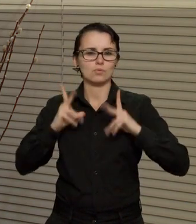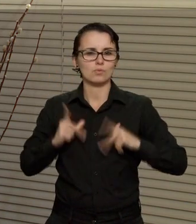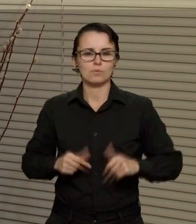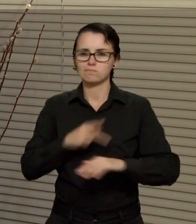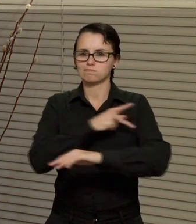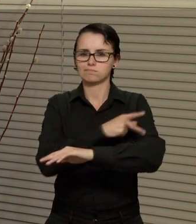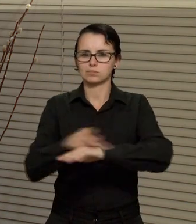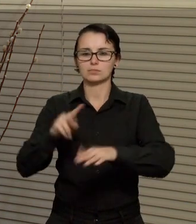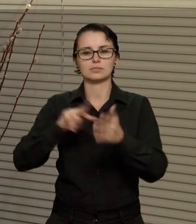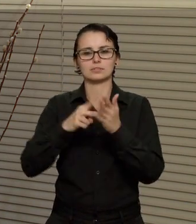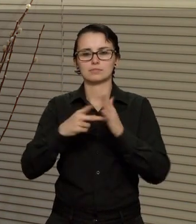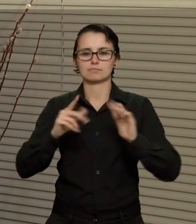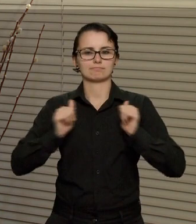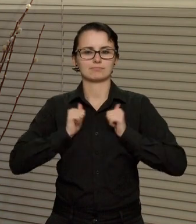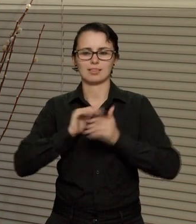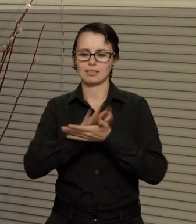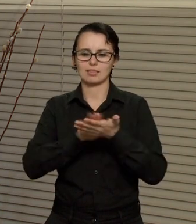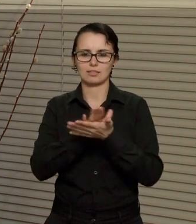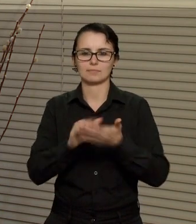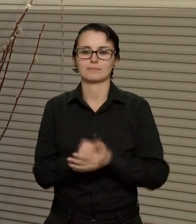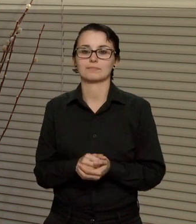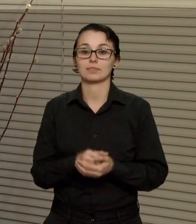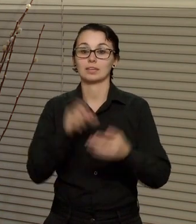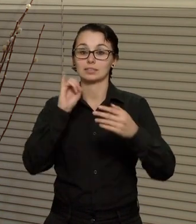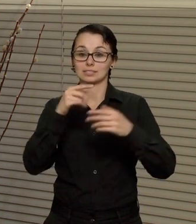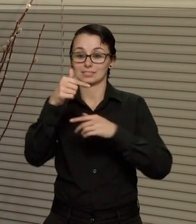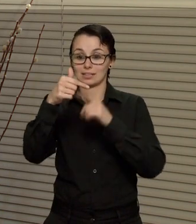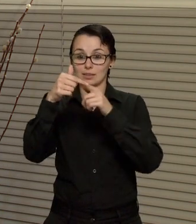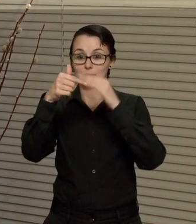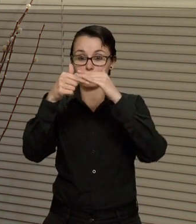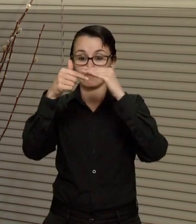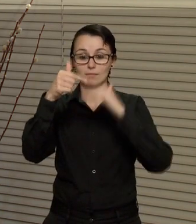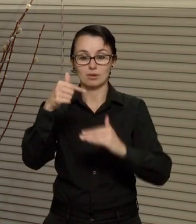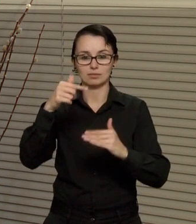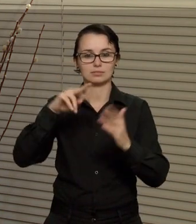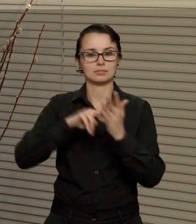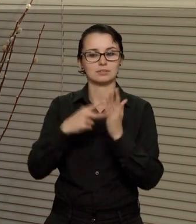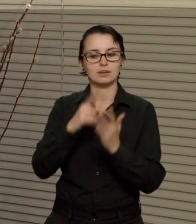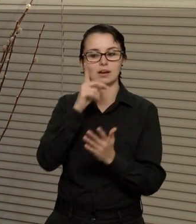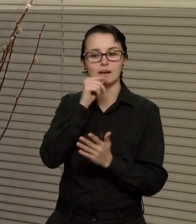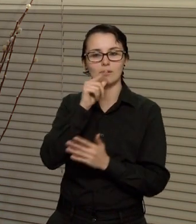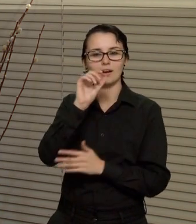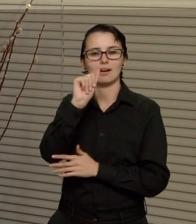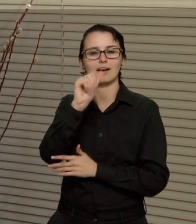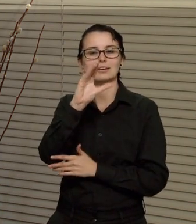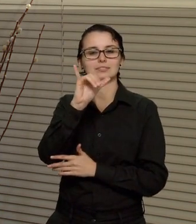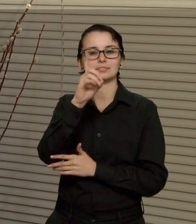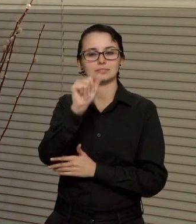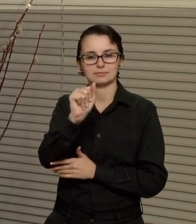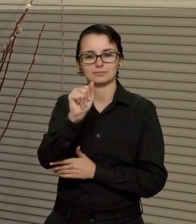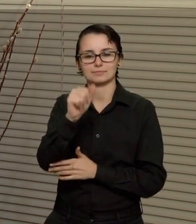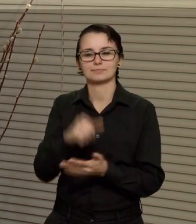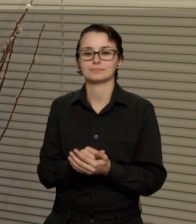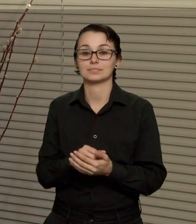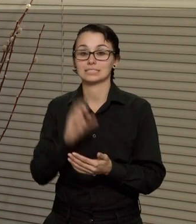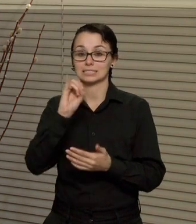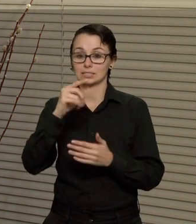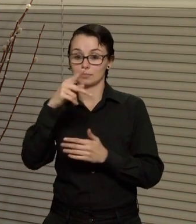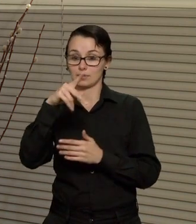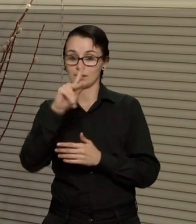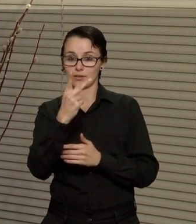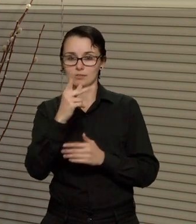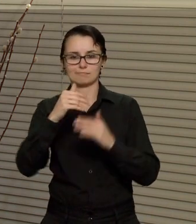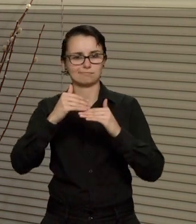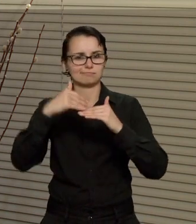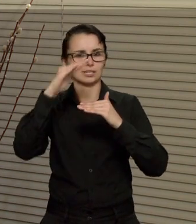o meio será neutro. Se o pH for menor do que 7, a água é considerada ácida. E se o pH for maior